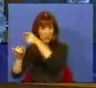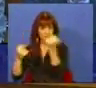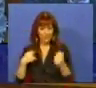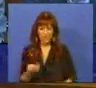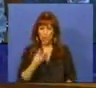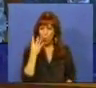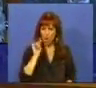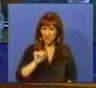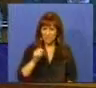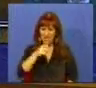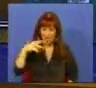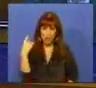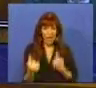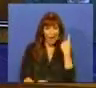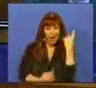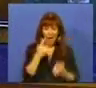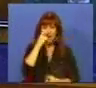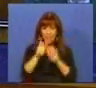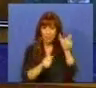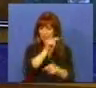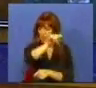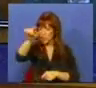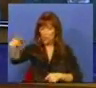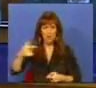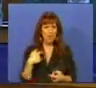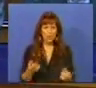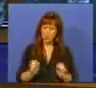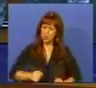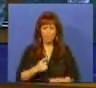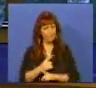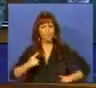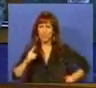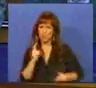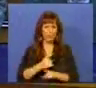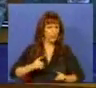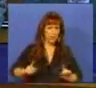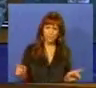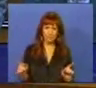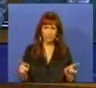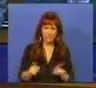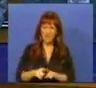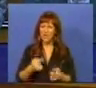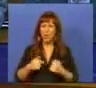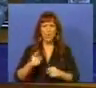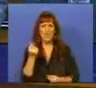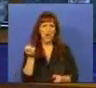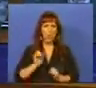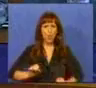são 4 mil euros por cada contribuinte, não há justificação para não